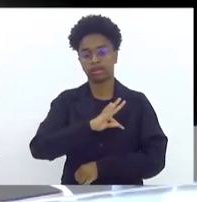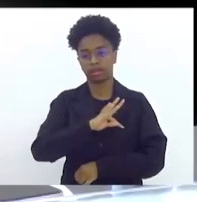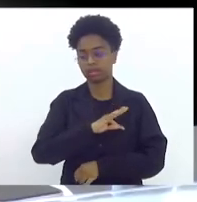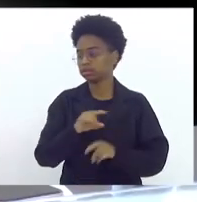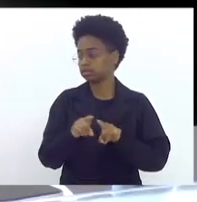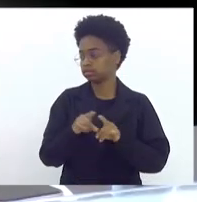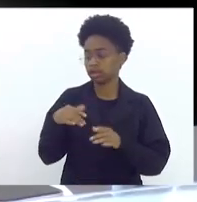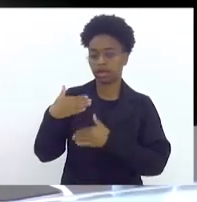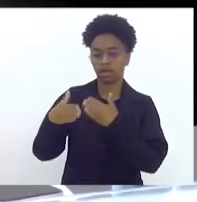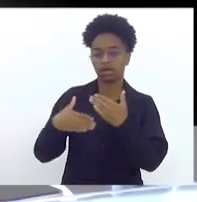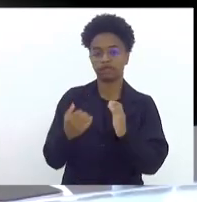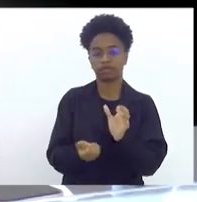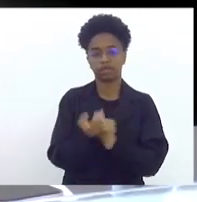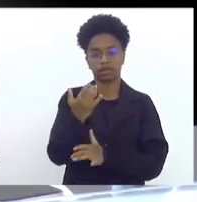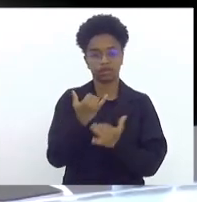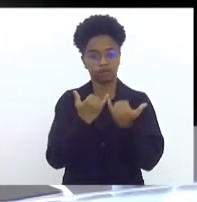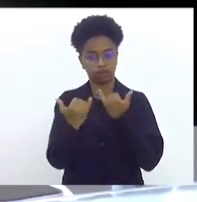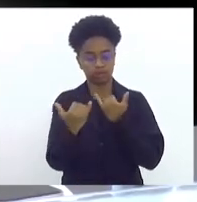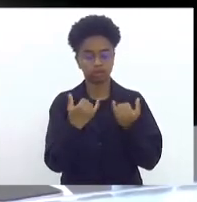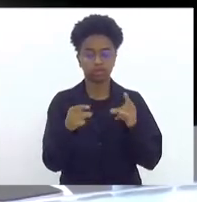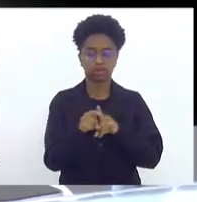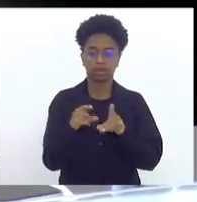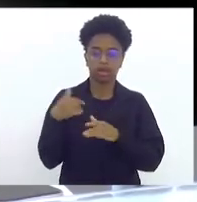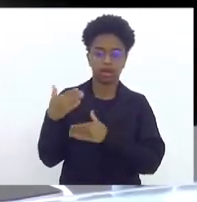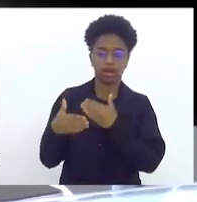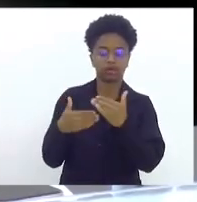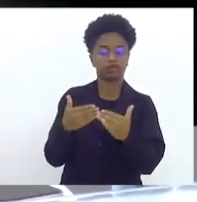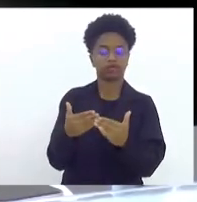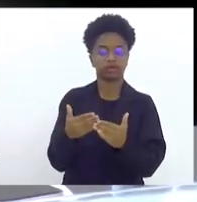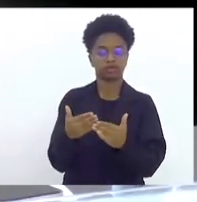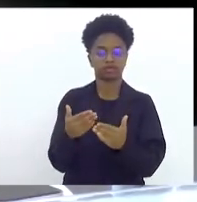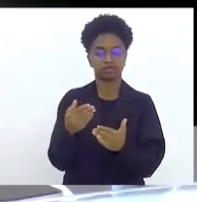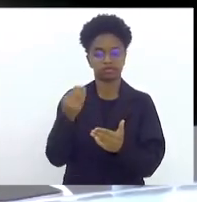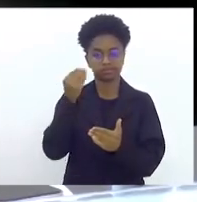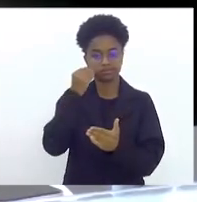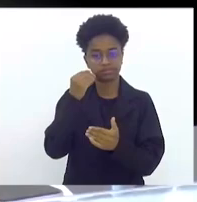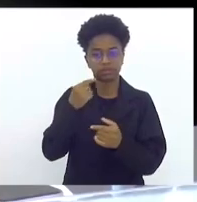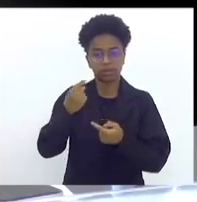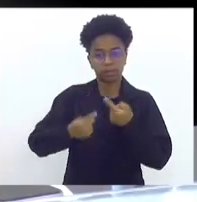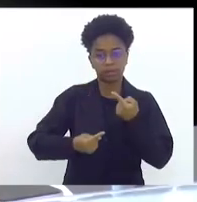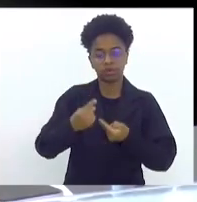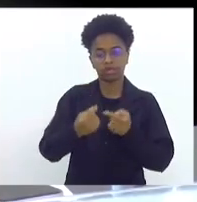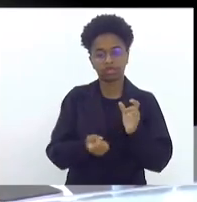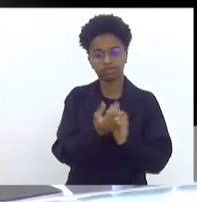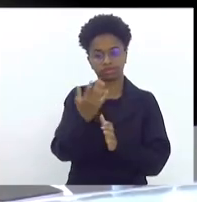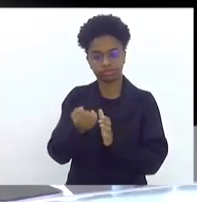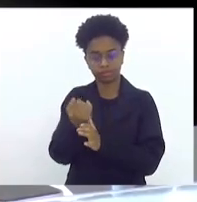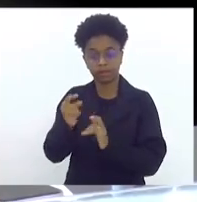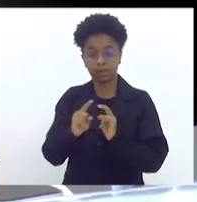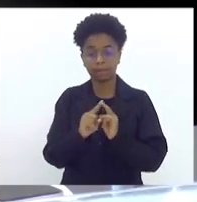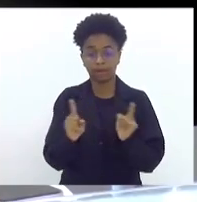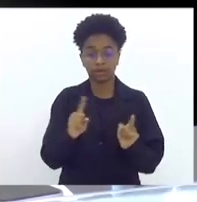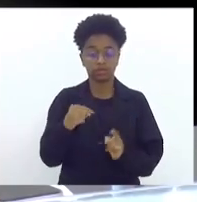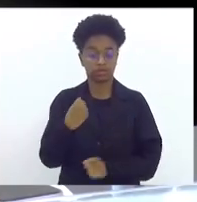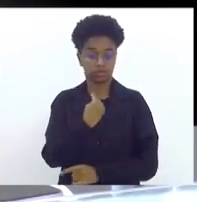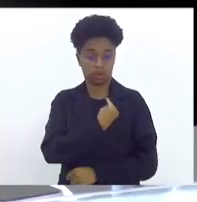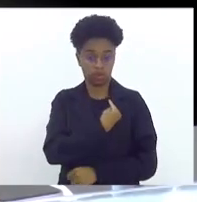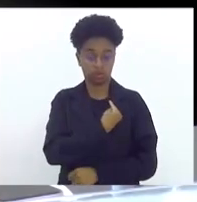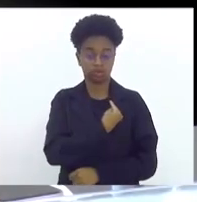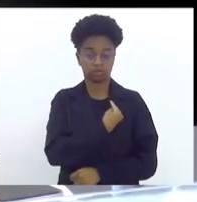avançam na produção dos dados avançam é impossíveis políticas a serem construídas mas somos nós